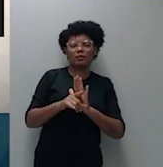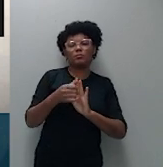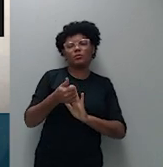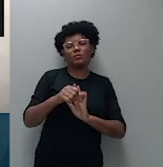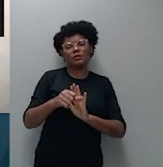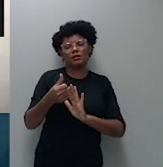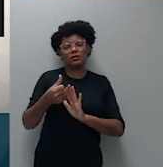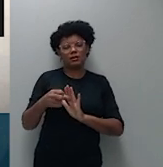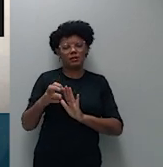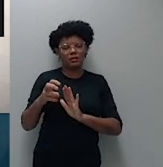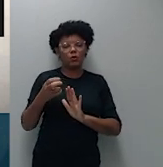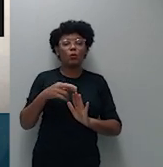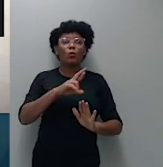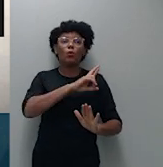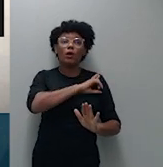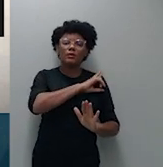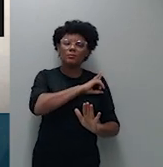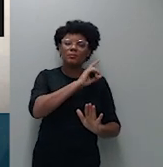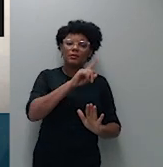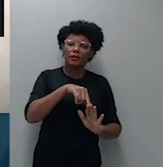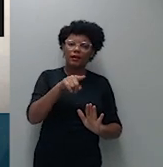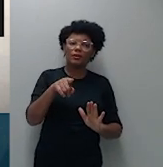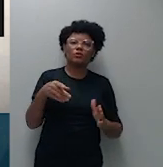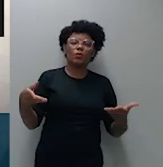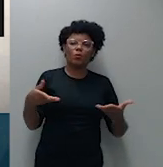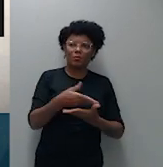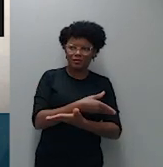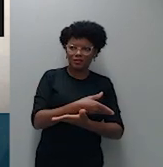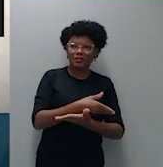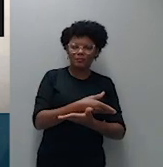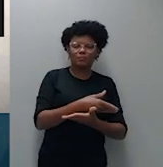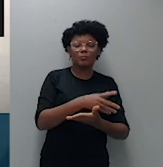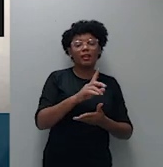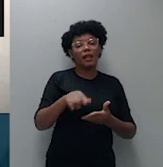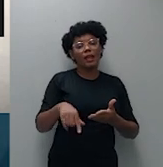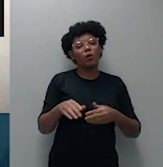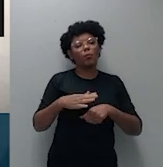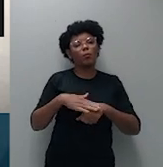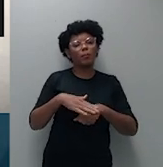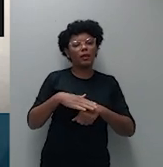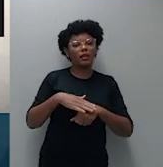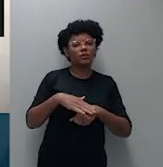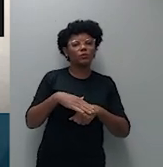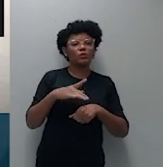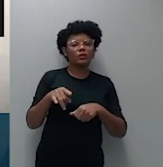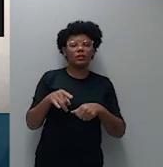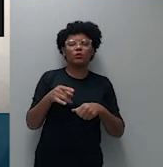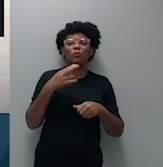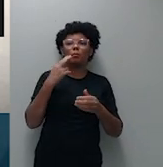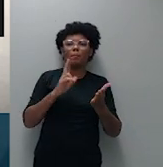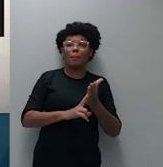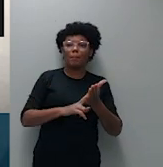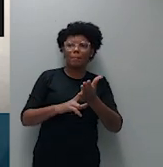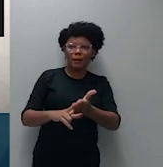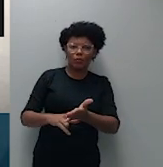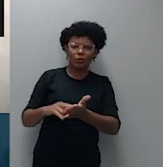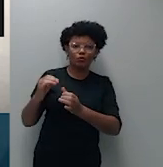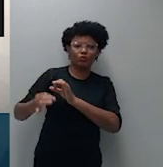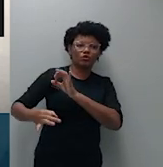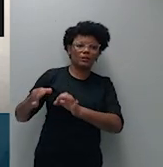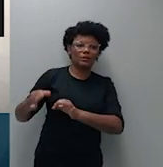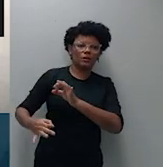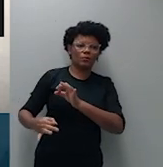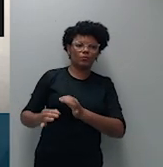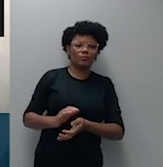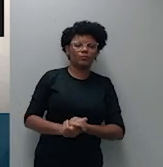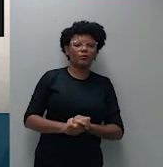responsabilidade do provedor é o momento da notificação judicial que